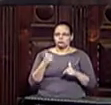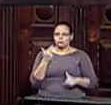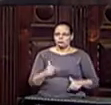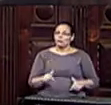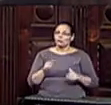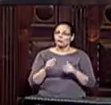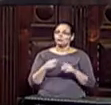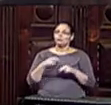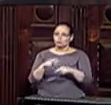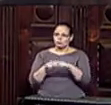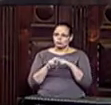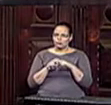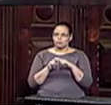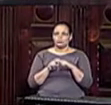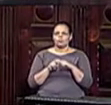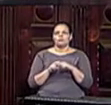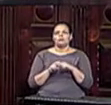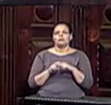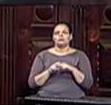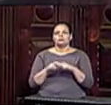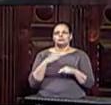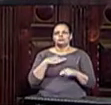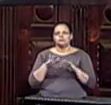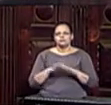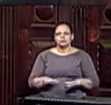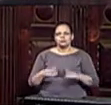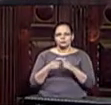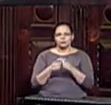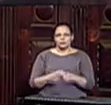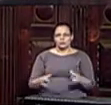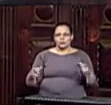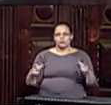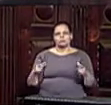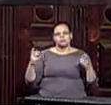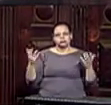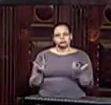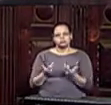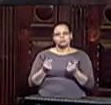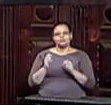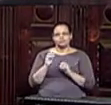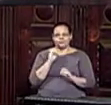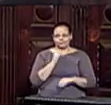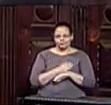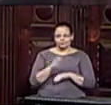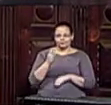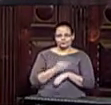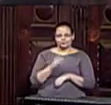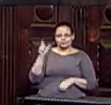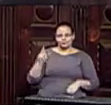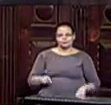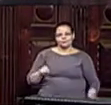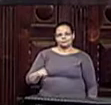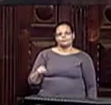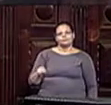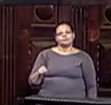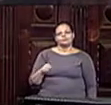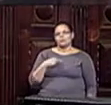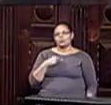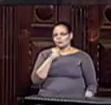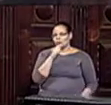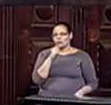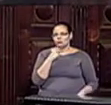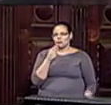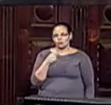Portanto, além de celeridade, de uma maior qualificação, desses profissionais, sem dúvida